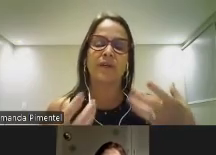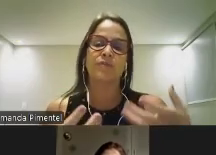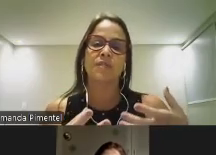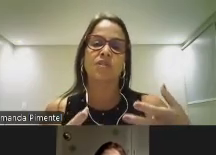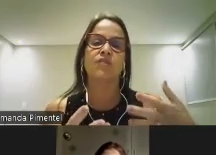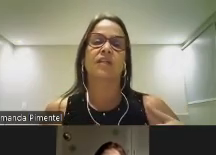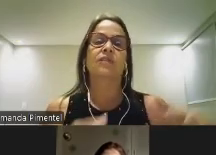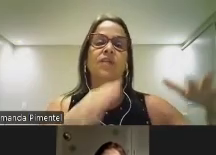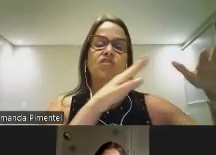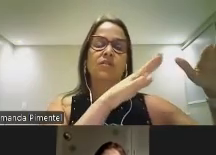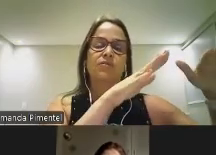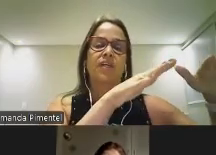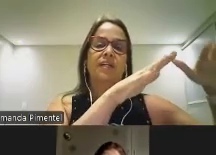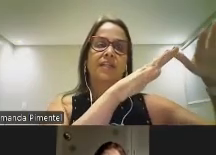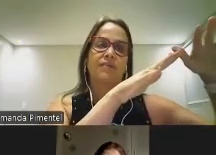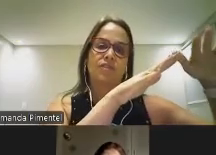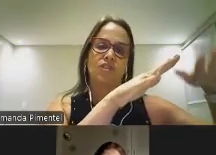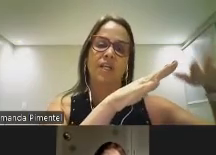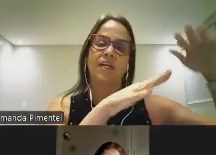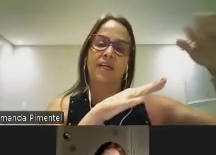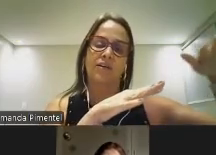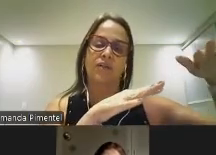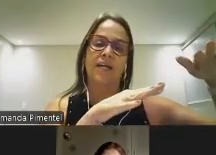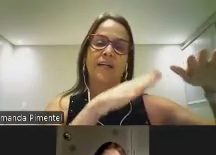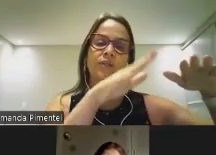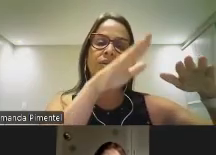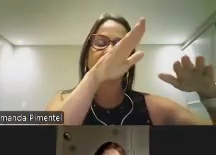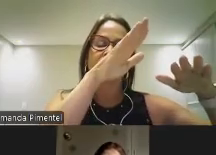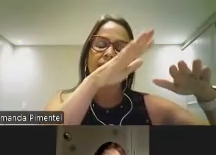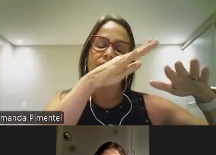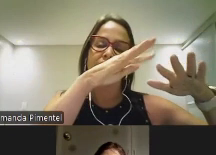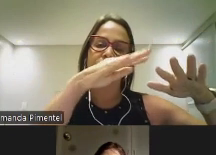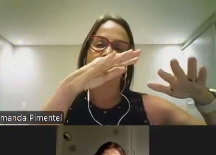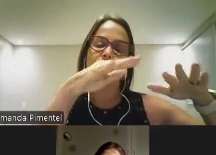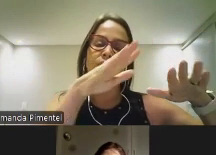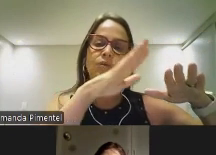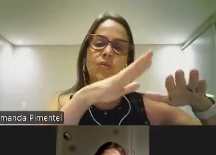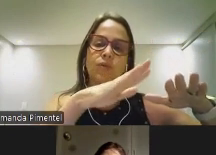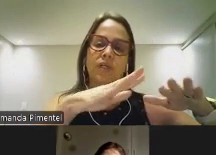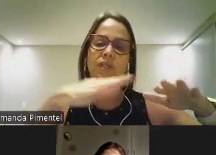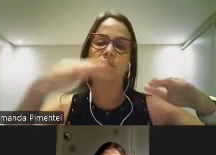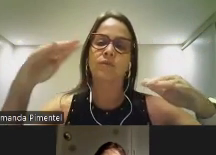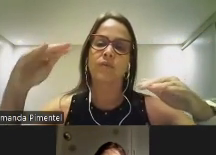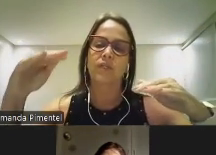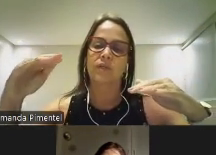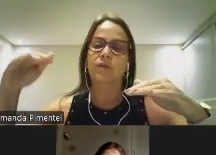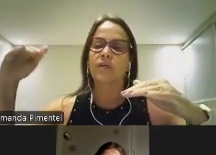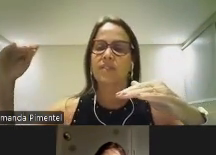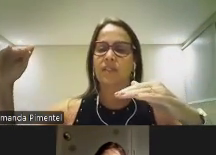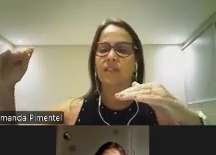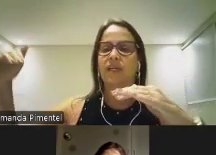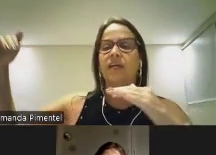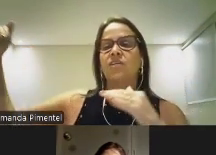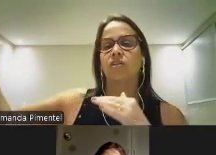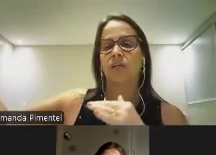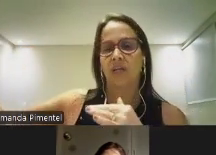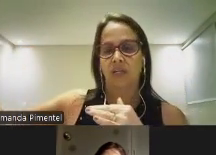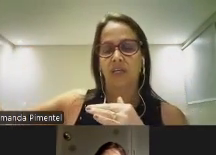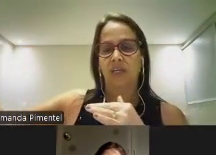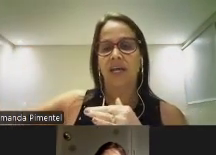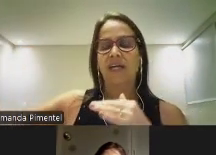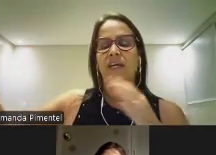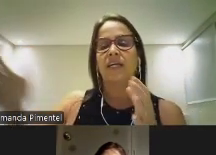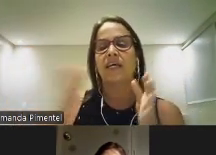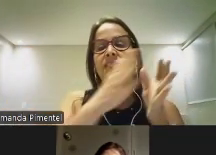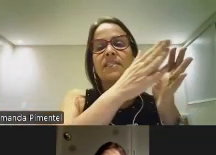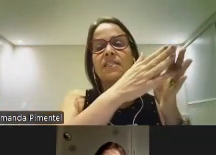Eu comecei para vocês falando que a gente vem ali da vigília, que é acordado, e vai evoluindo no sono N1, N2, N3,